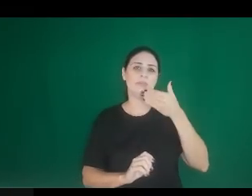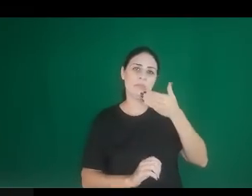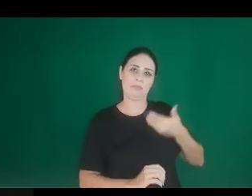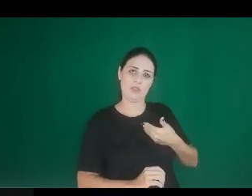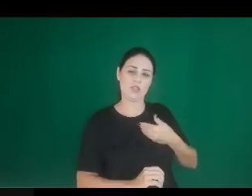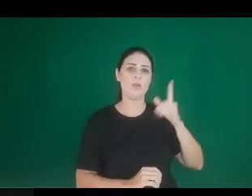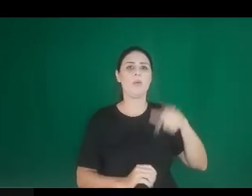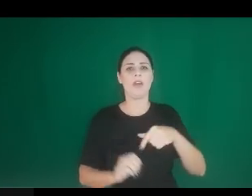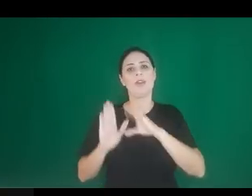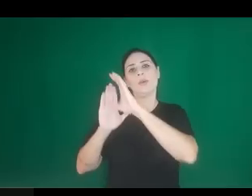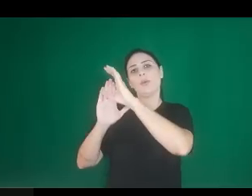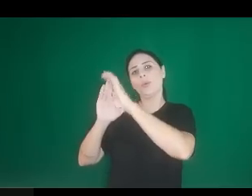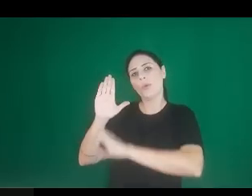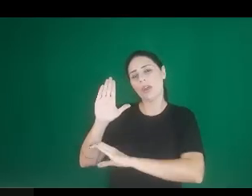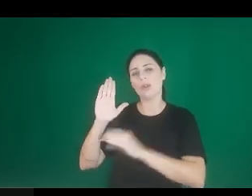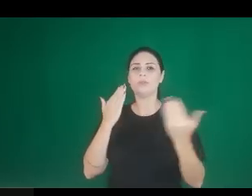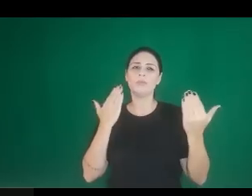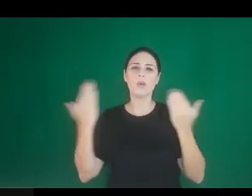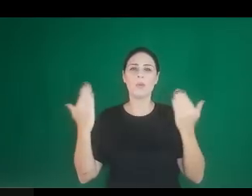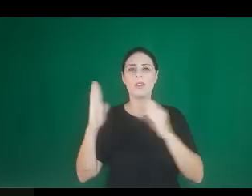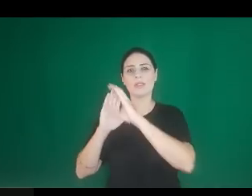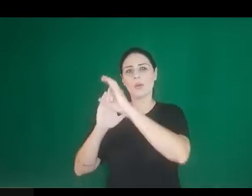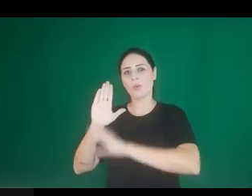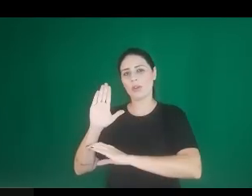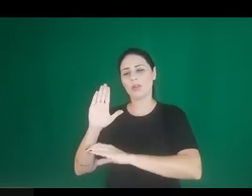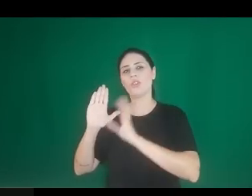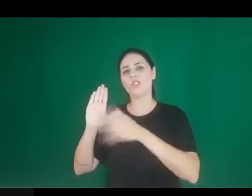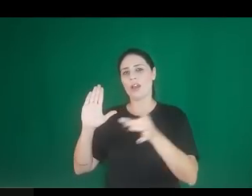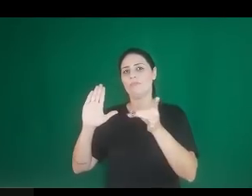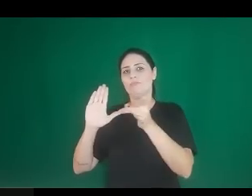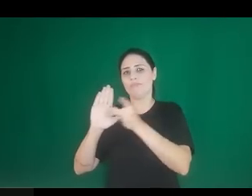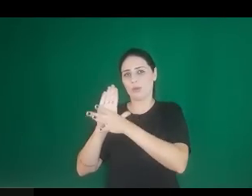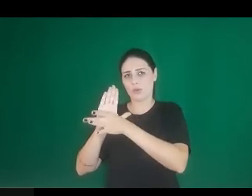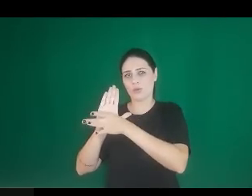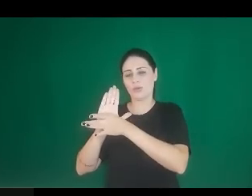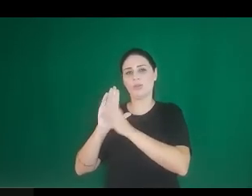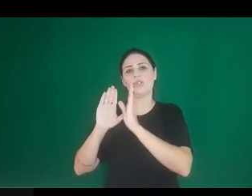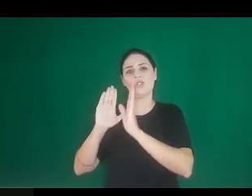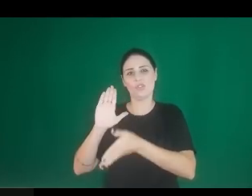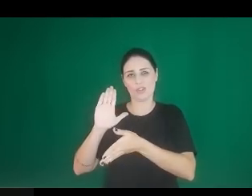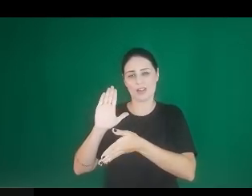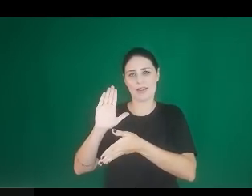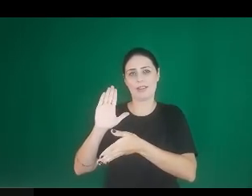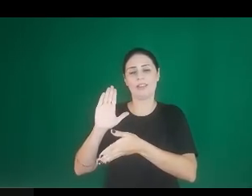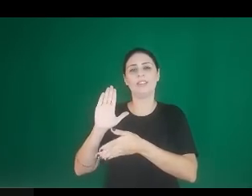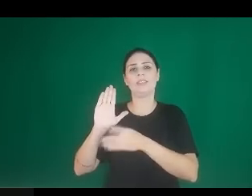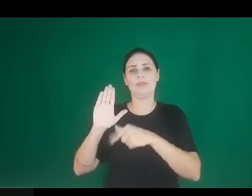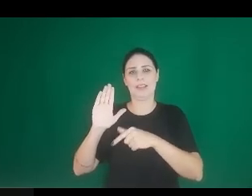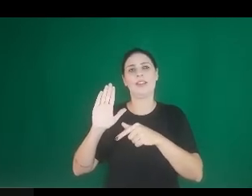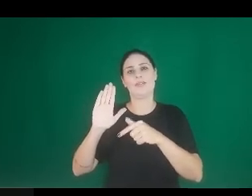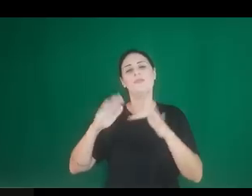que foi solicitado, que é o alinhamento curricular entre o currículo prescrito, né, o currículo que